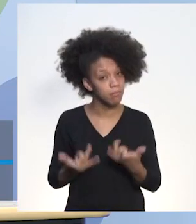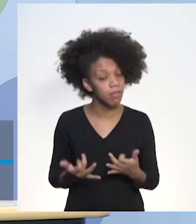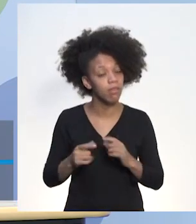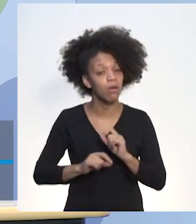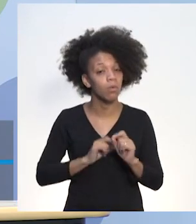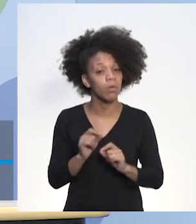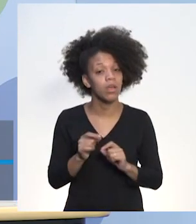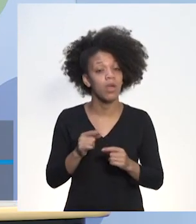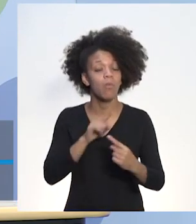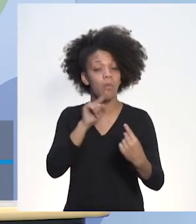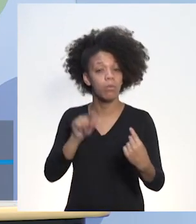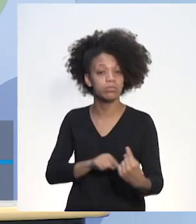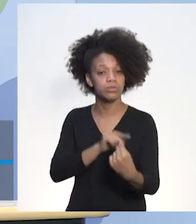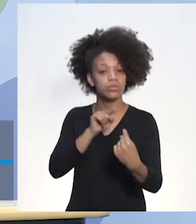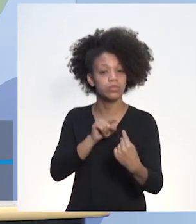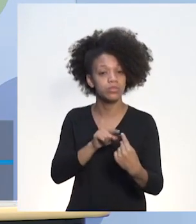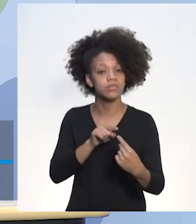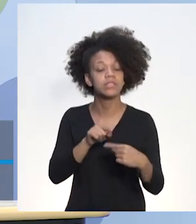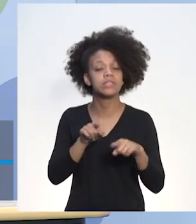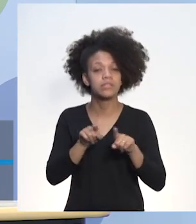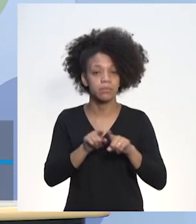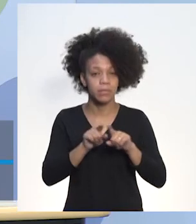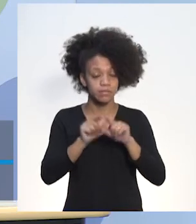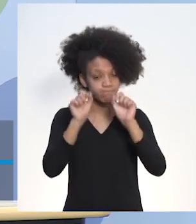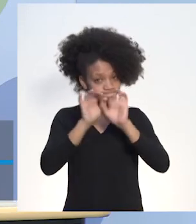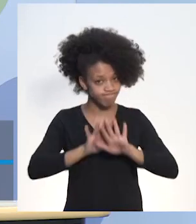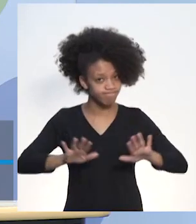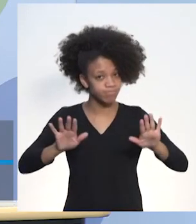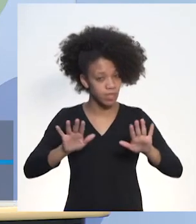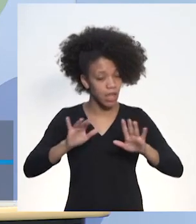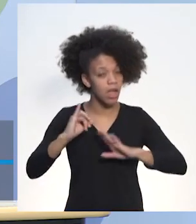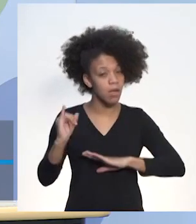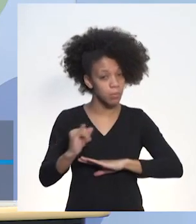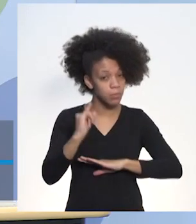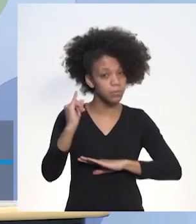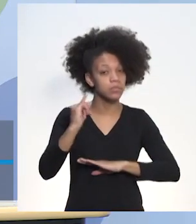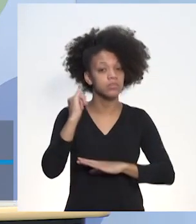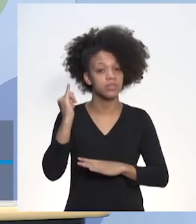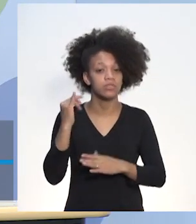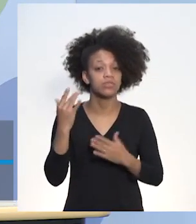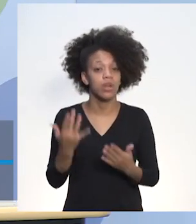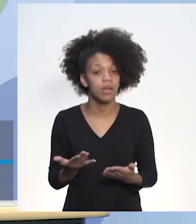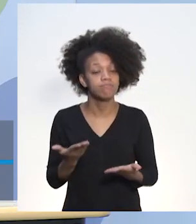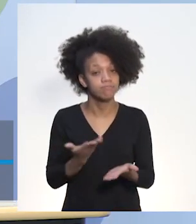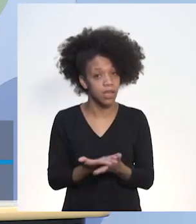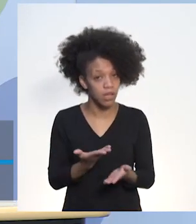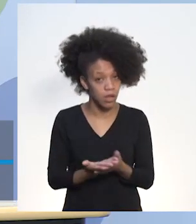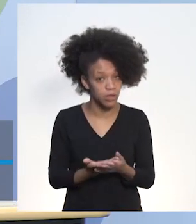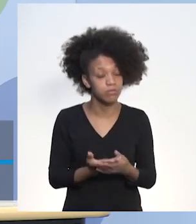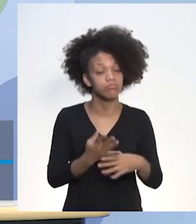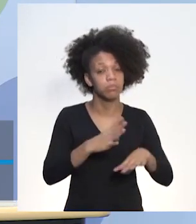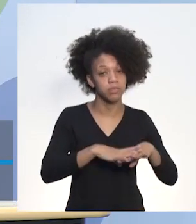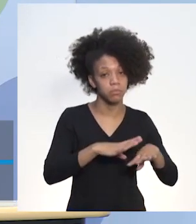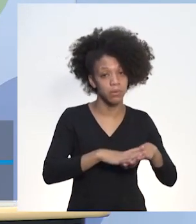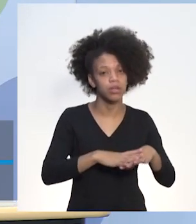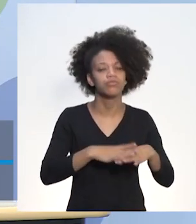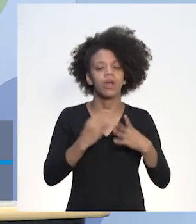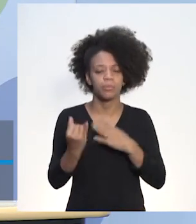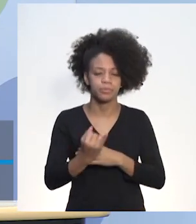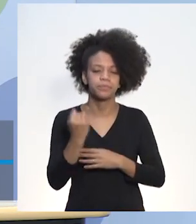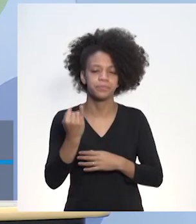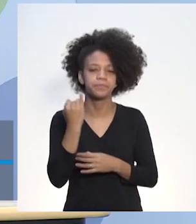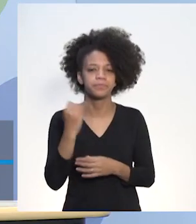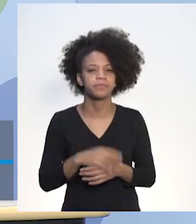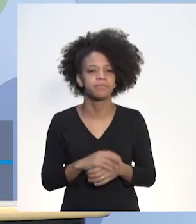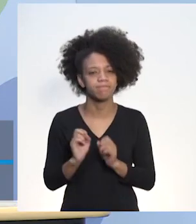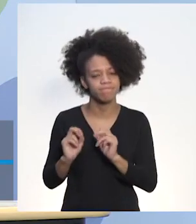questão da objetividade e da clareza, né? E acho que é fundamental isso em aulas de matemática, é essencial, né?